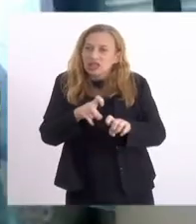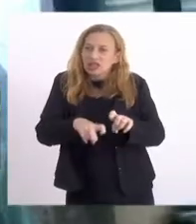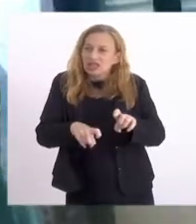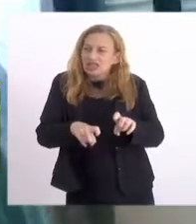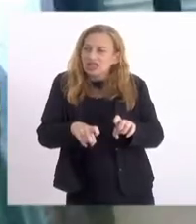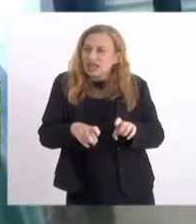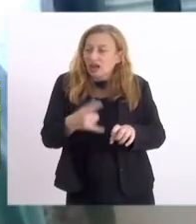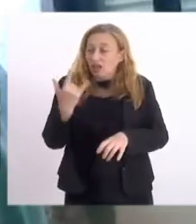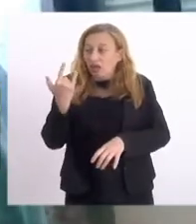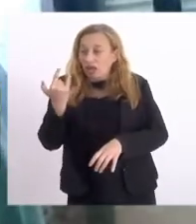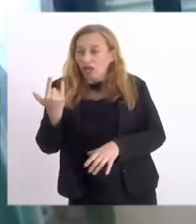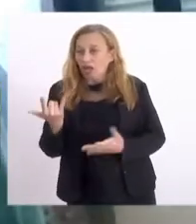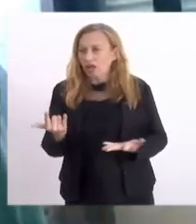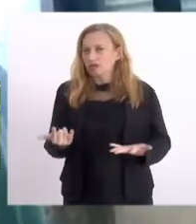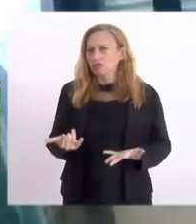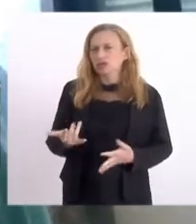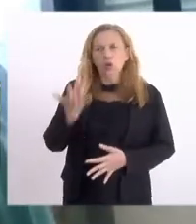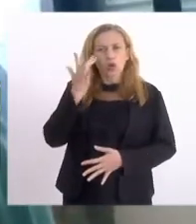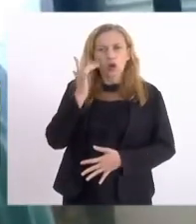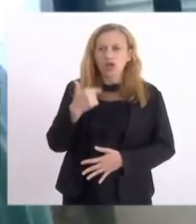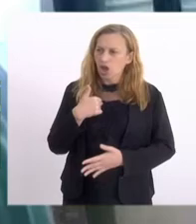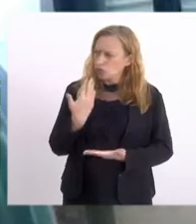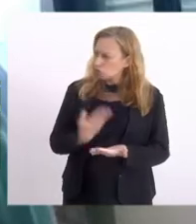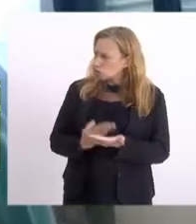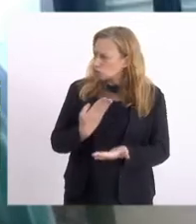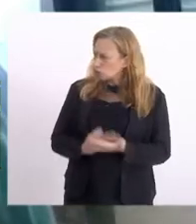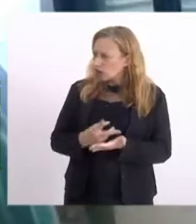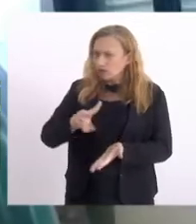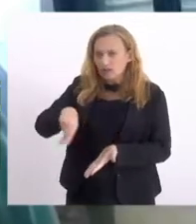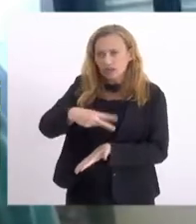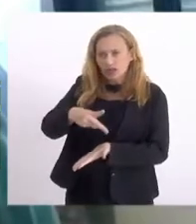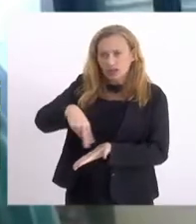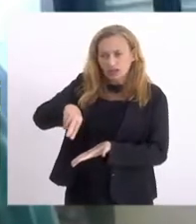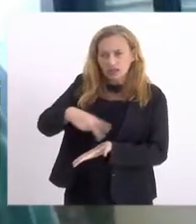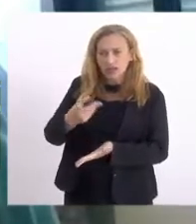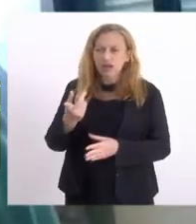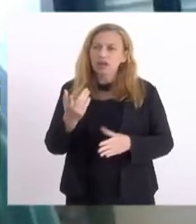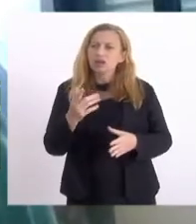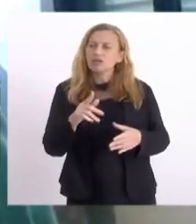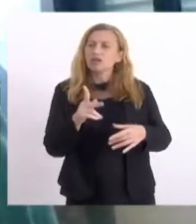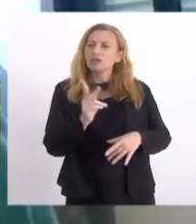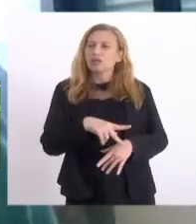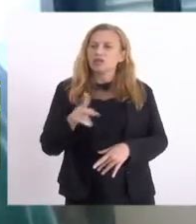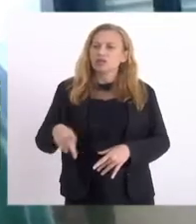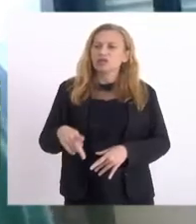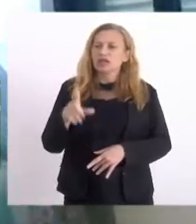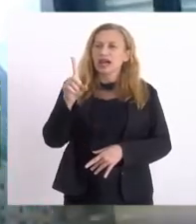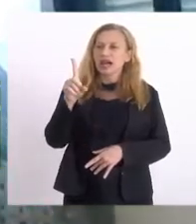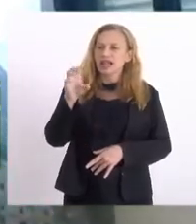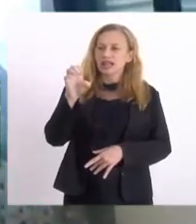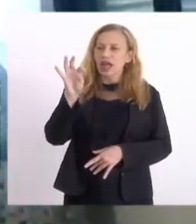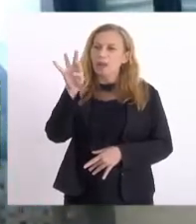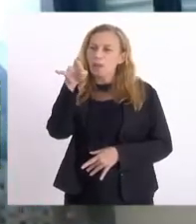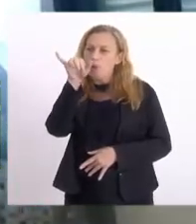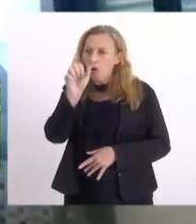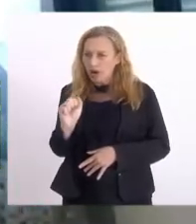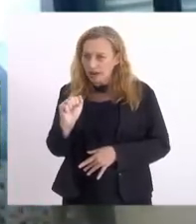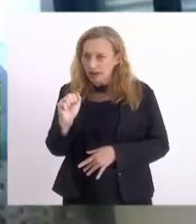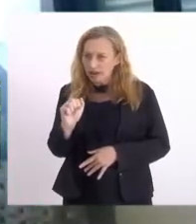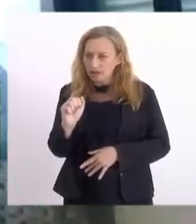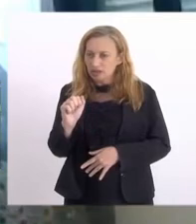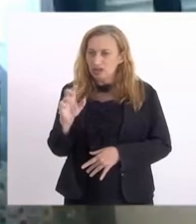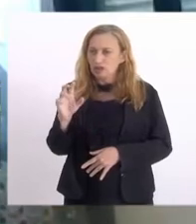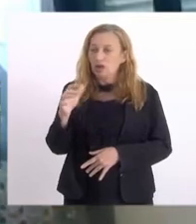acho que toda... Eu estudei dança. Até minha professora foi a Débora Coker, que hoje é uma